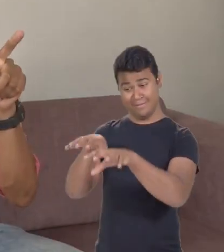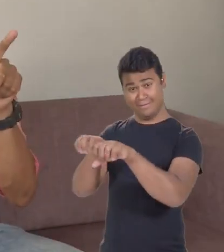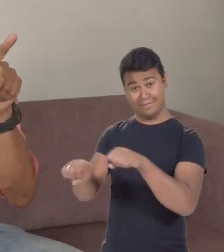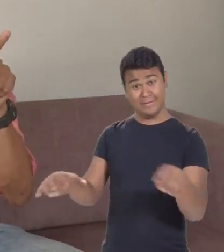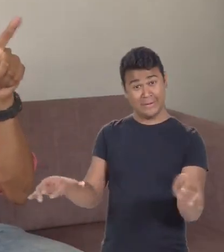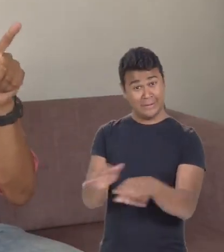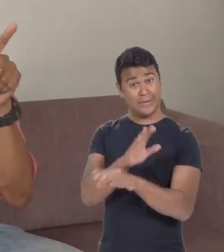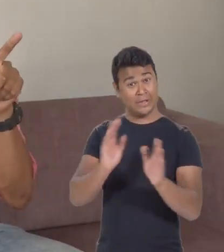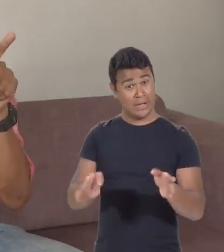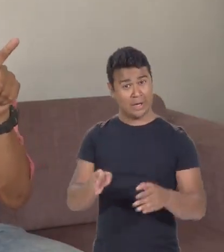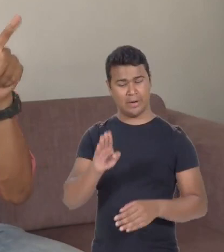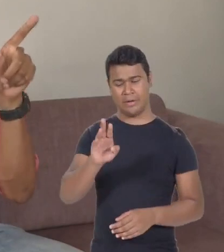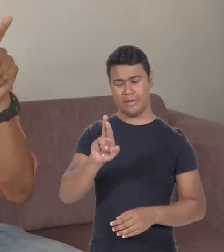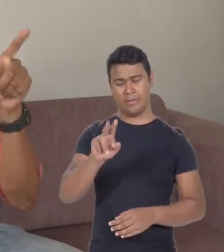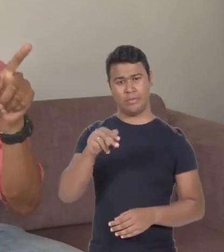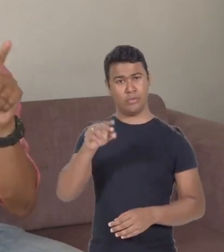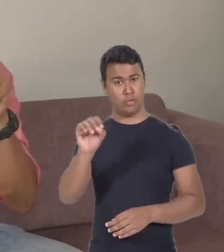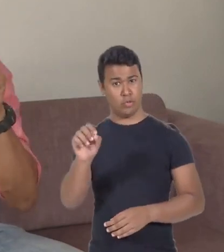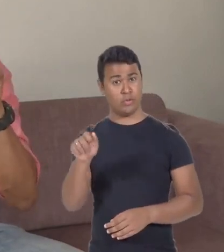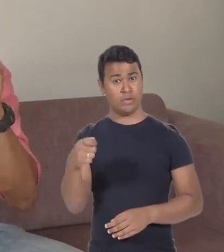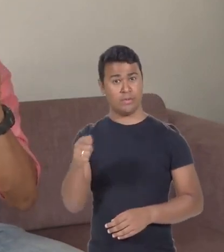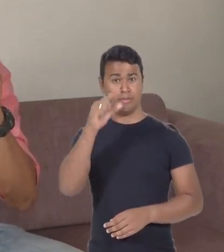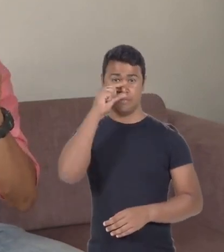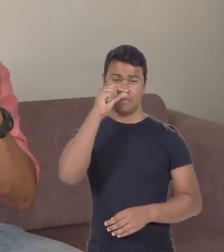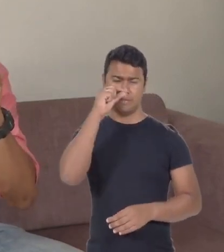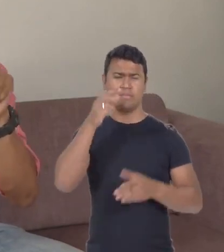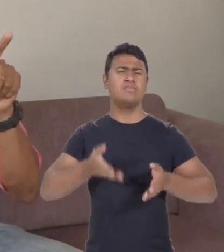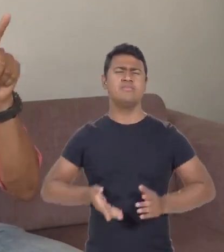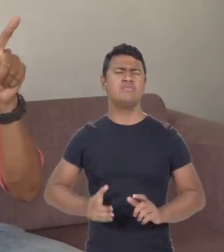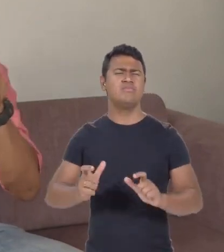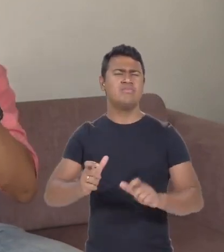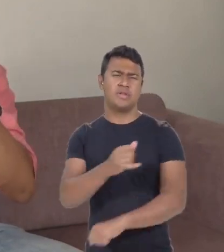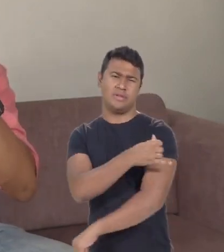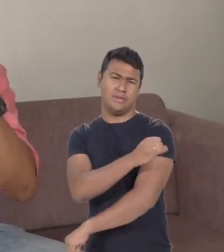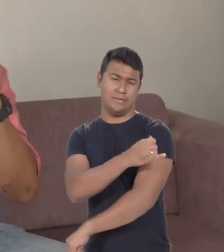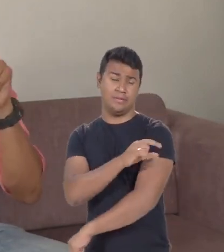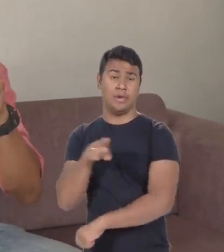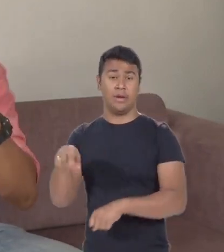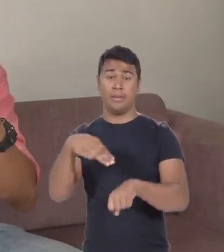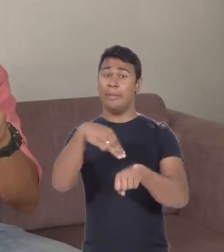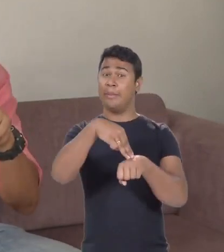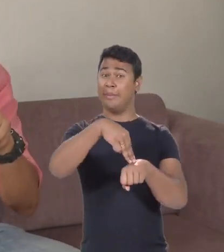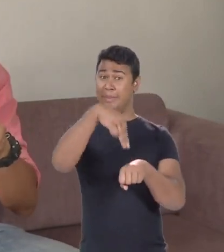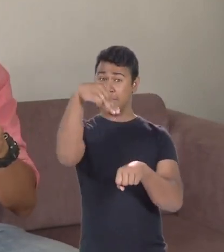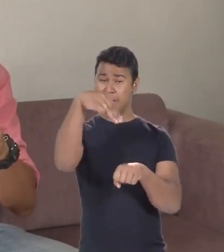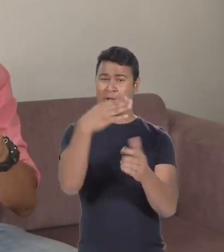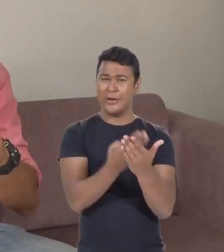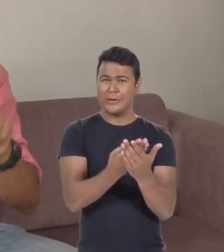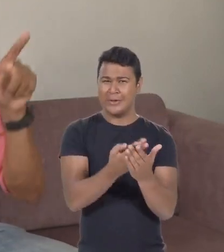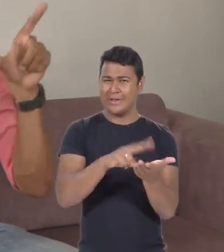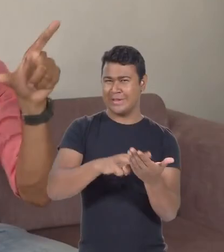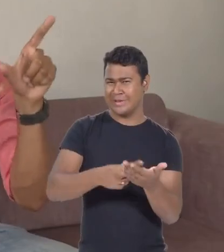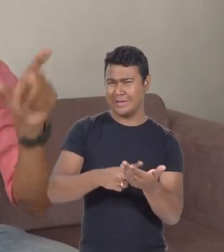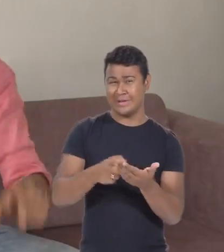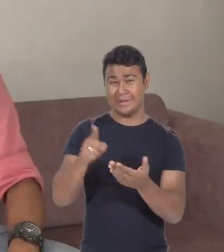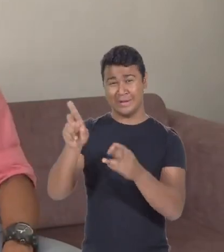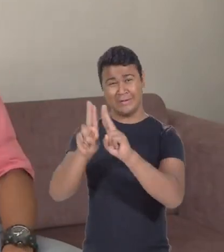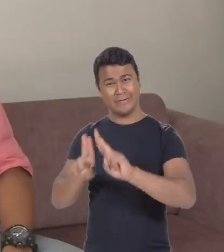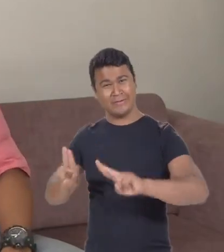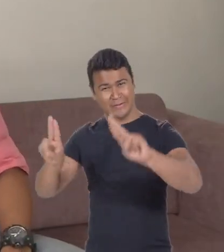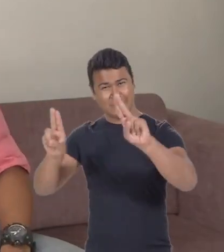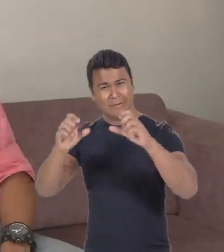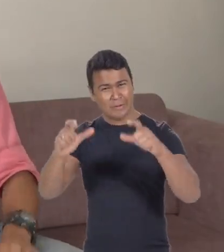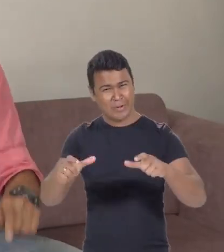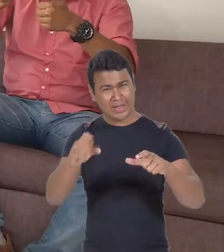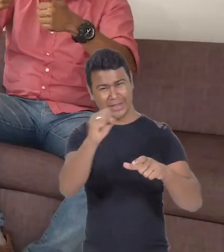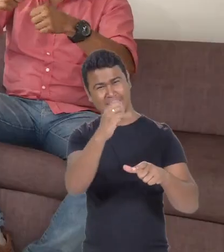Depois da graduação, Bruno Ramos, que nasceu no Rio de Janeiro, fez o mestrado em Estudos da Tradução na Universidade Federal de